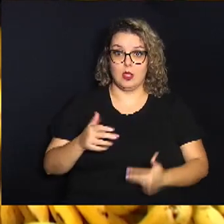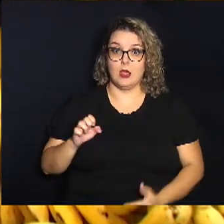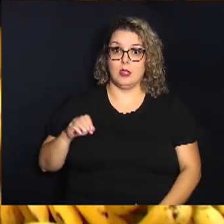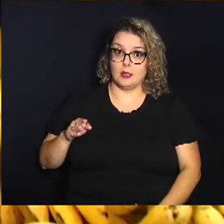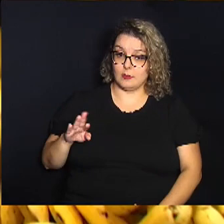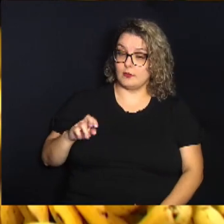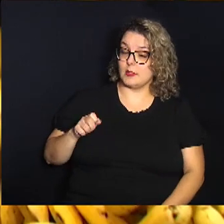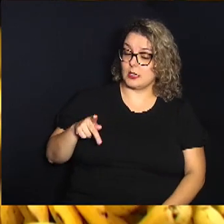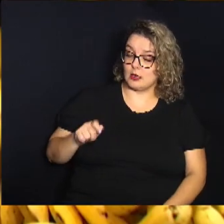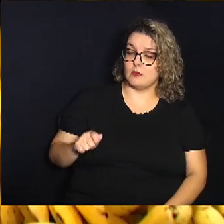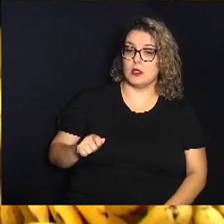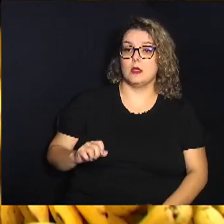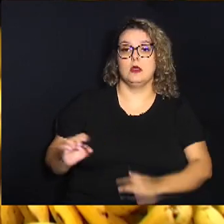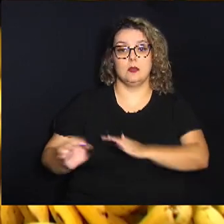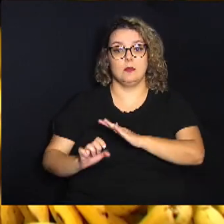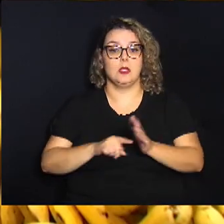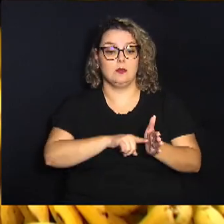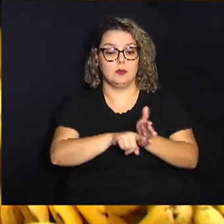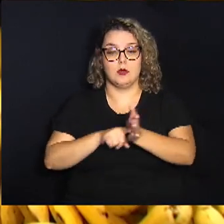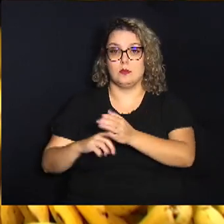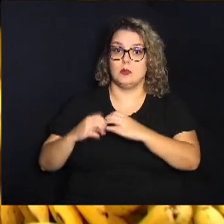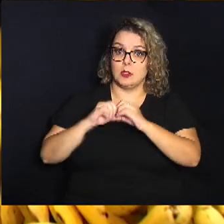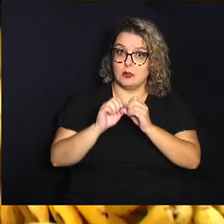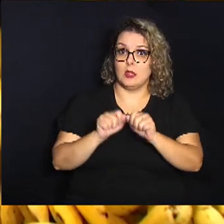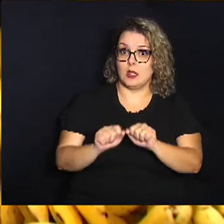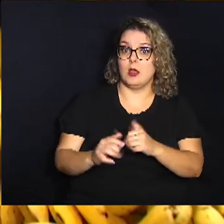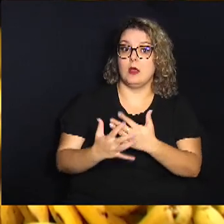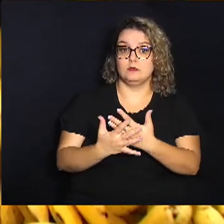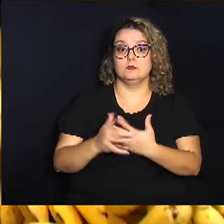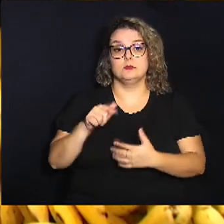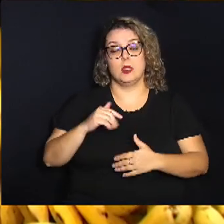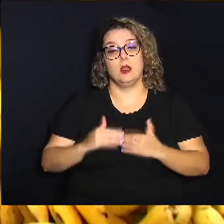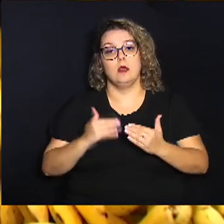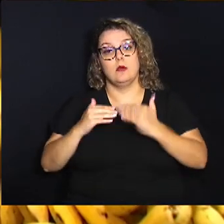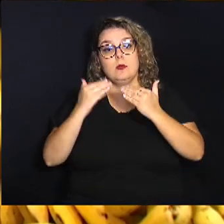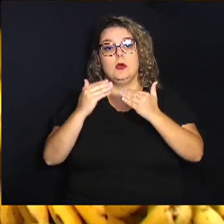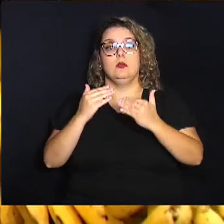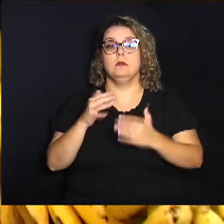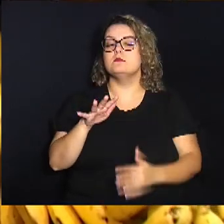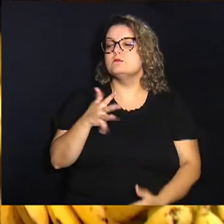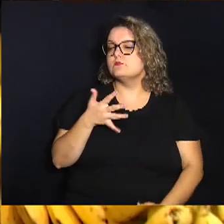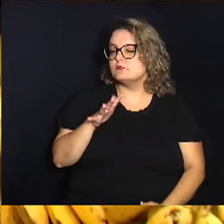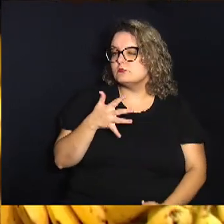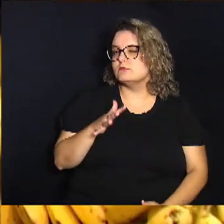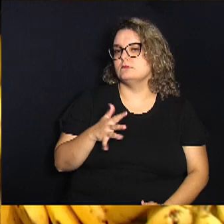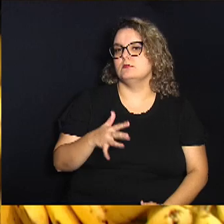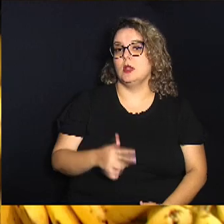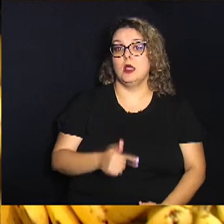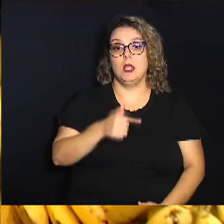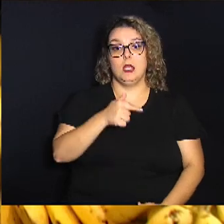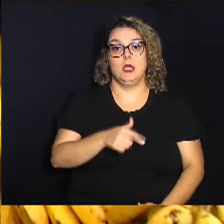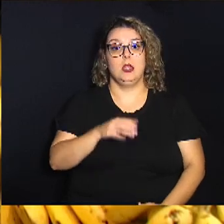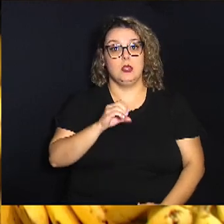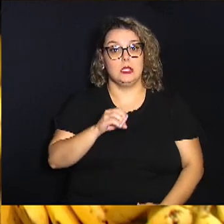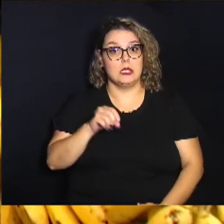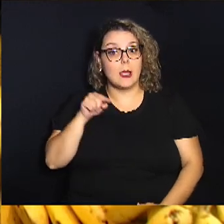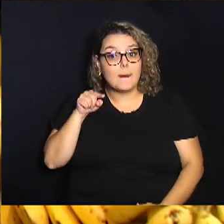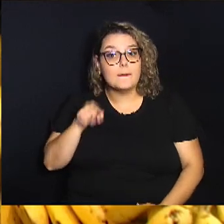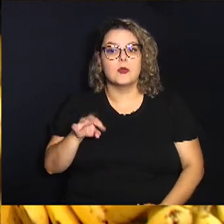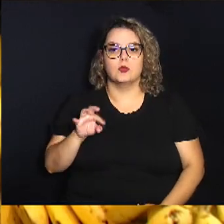a empresa brasileira de pesquisa agropecuária, são produzidas aproximadamente 700 mil